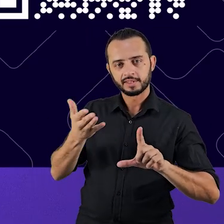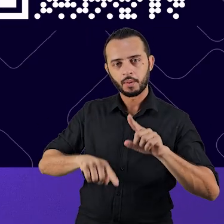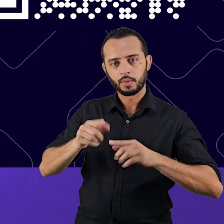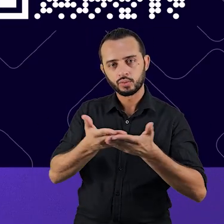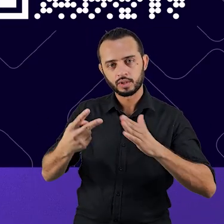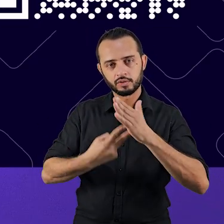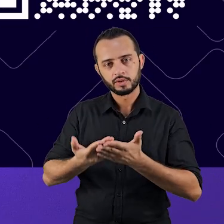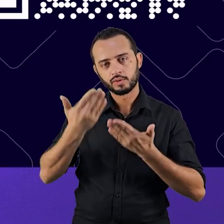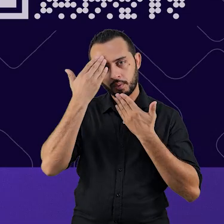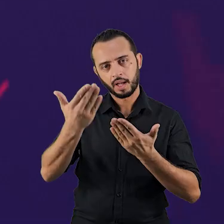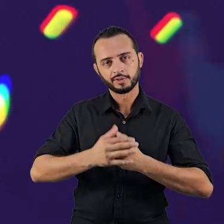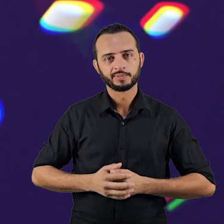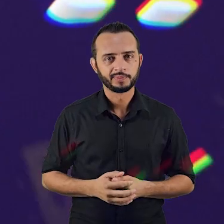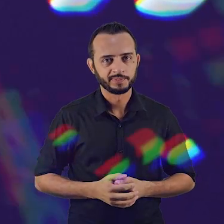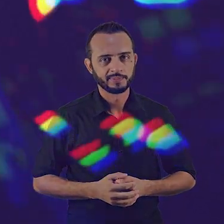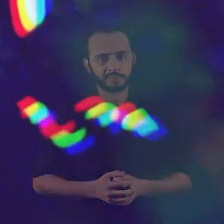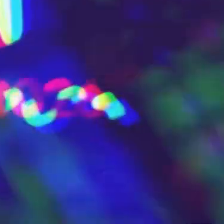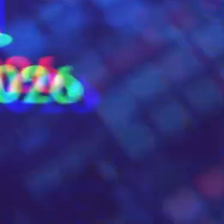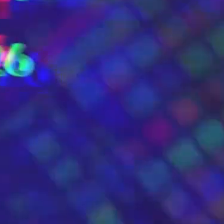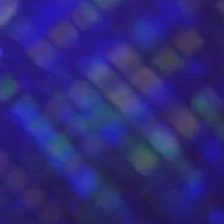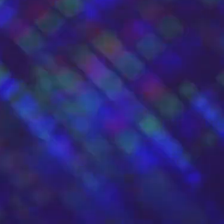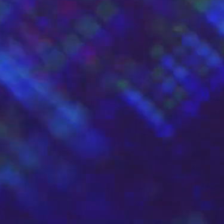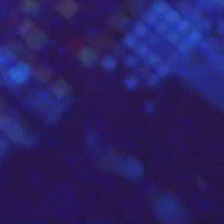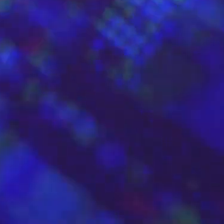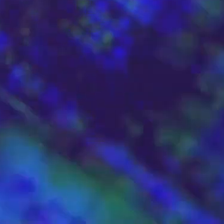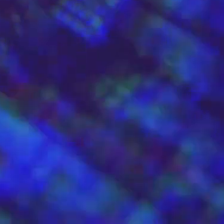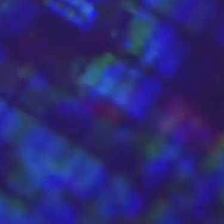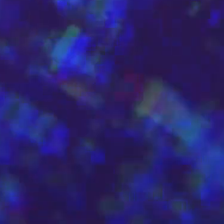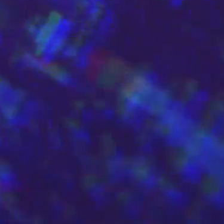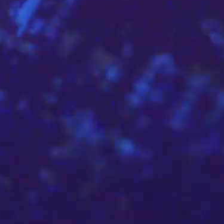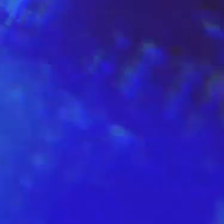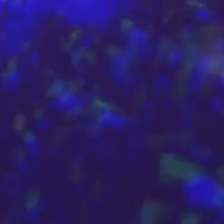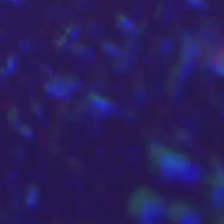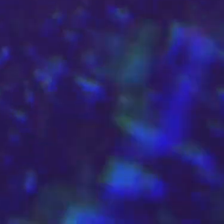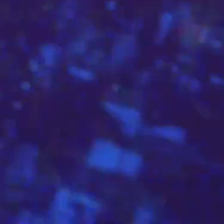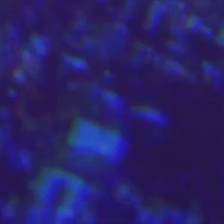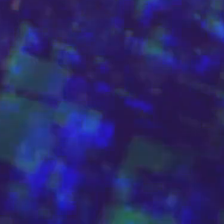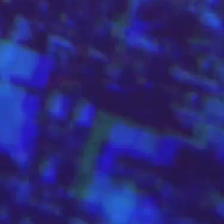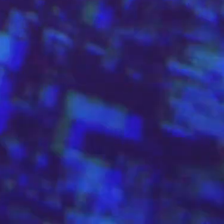nossos produtos aqui no Venturos. Obrigado.